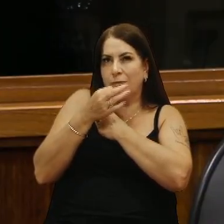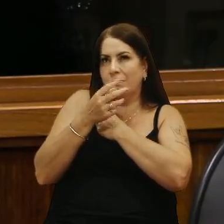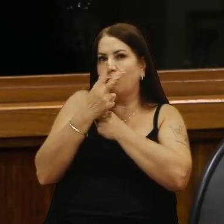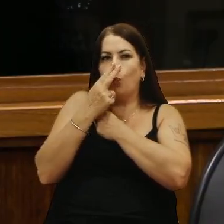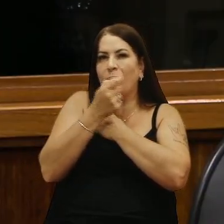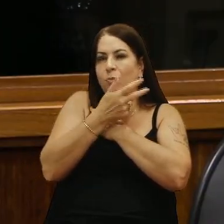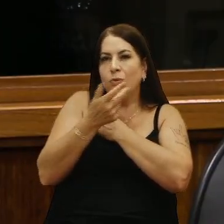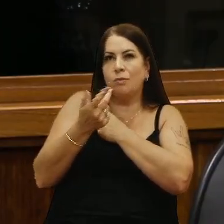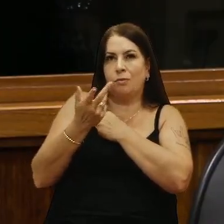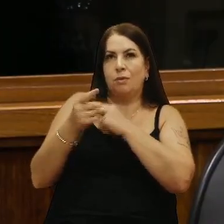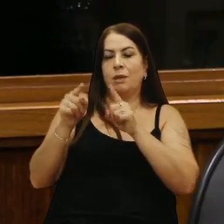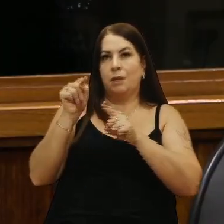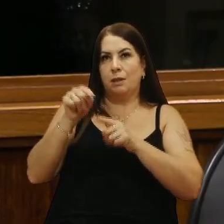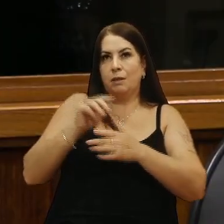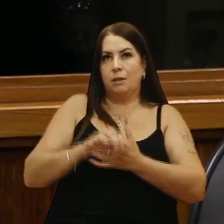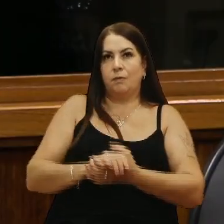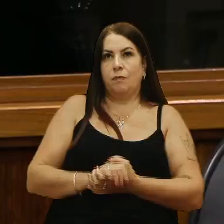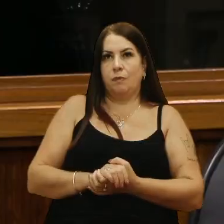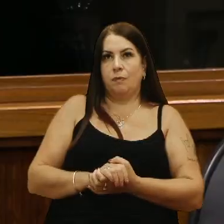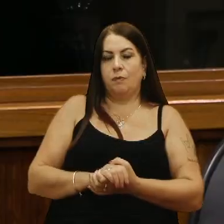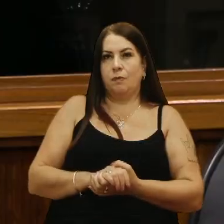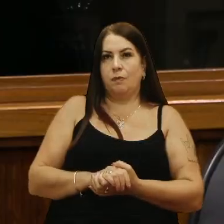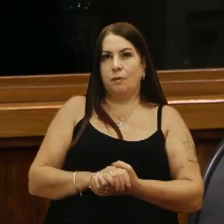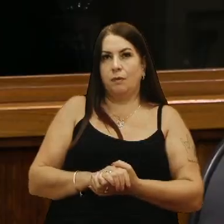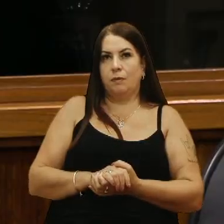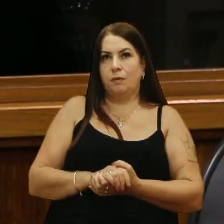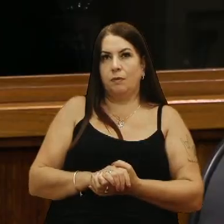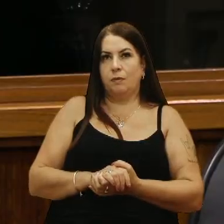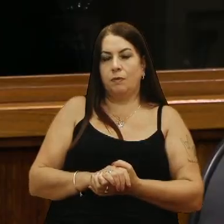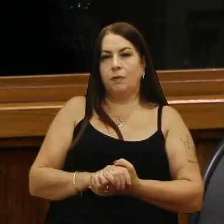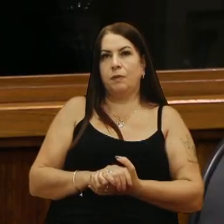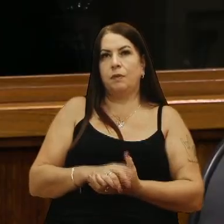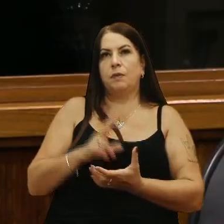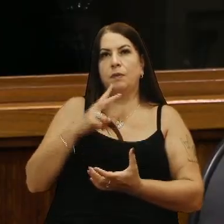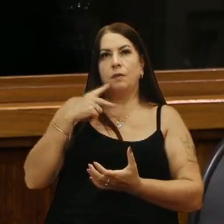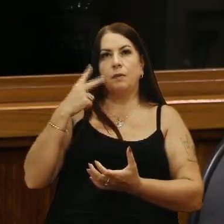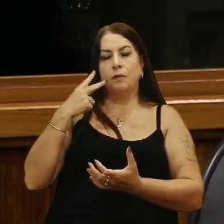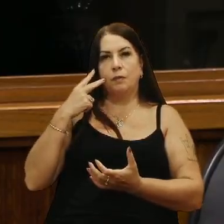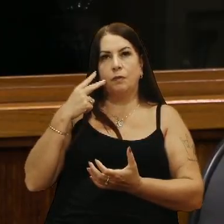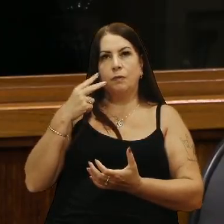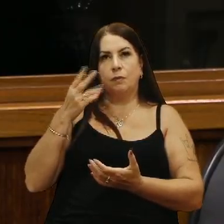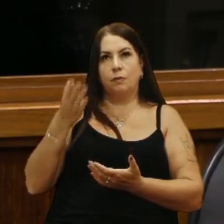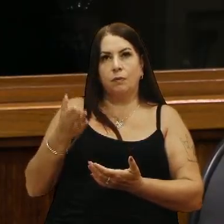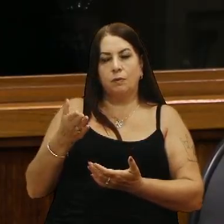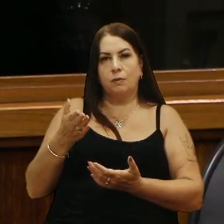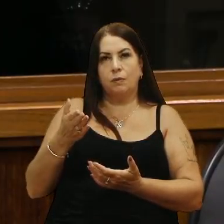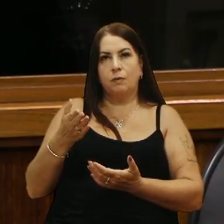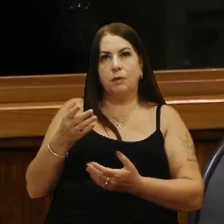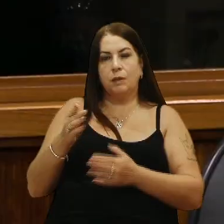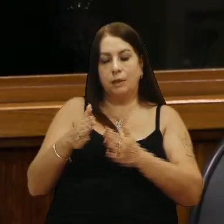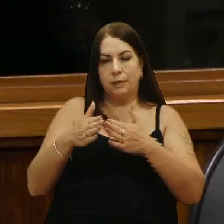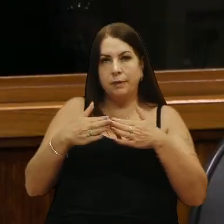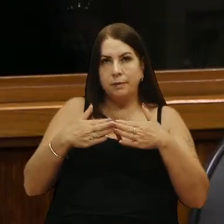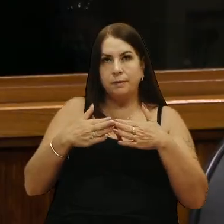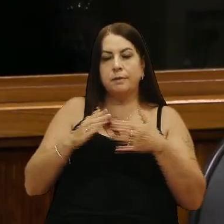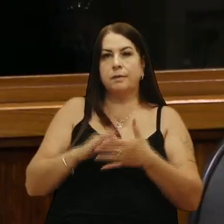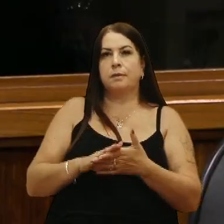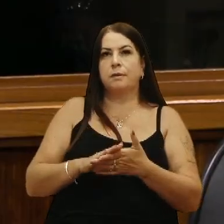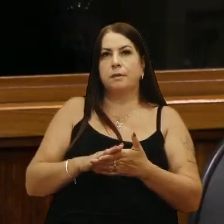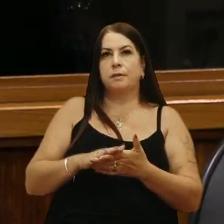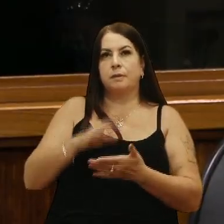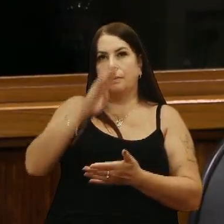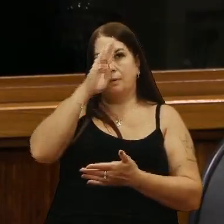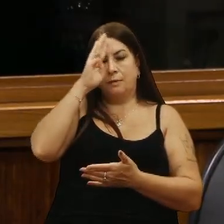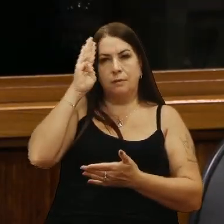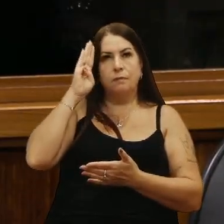muitos. Este do, então, vereador, atual vereador, mas licenciado,